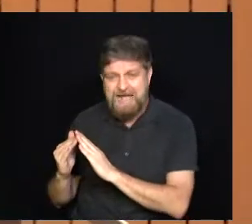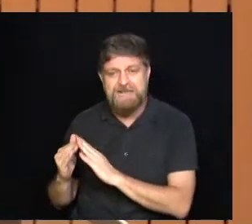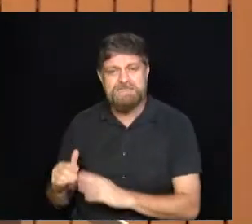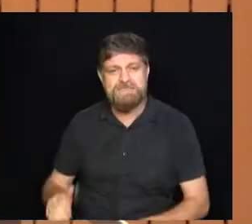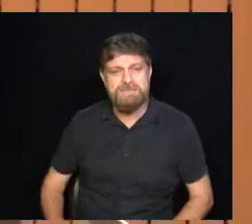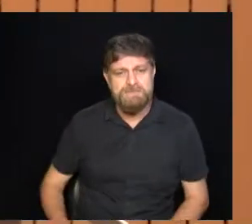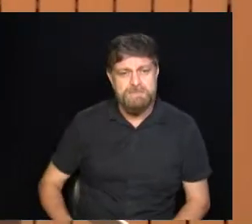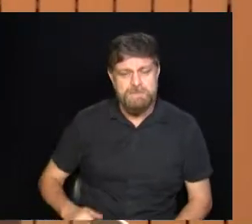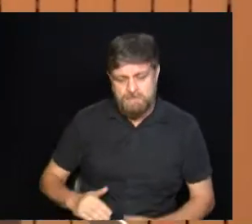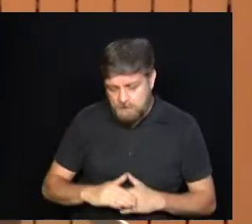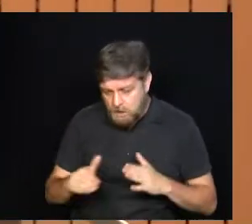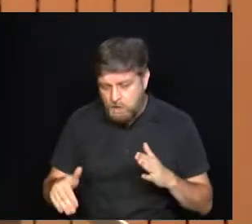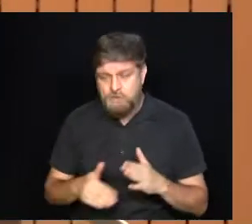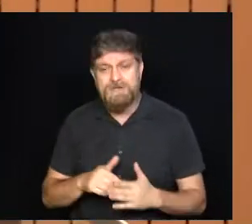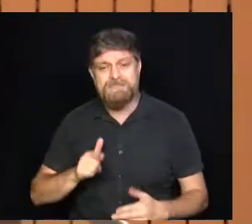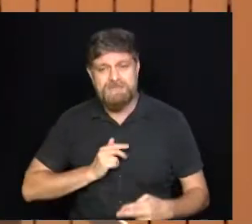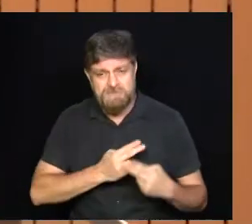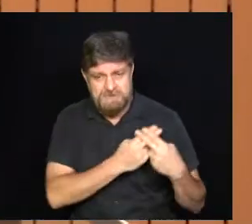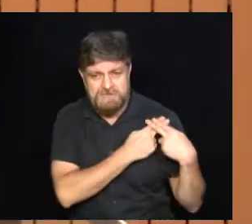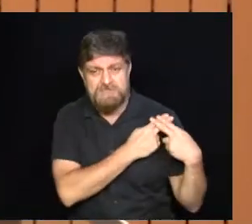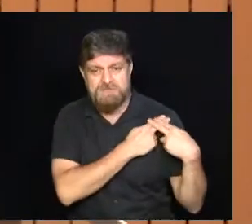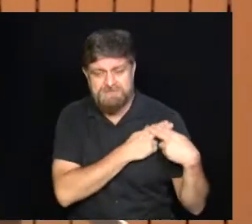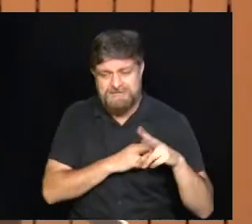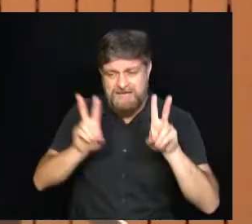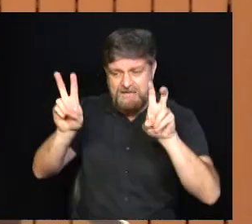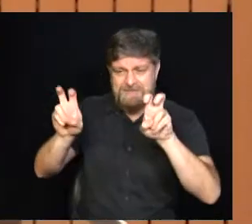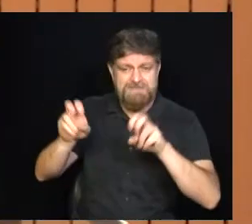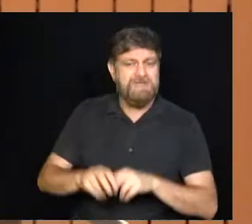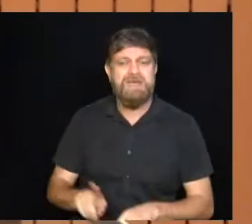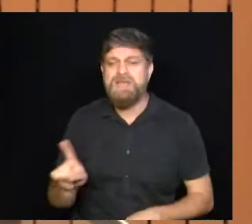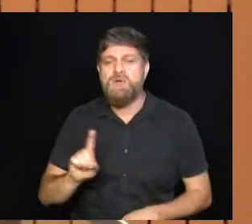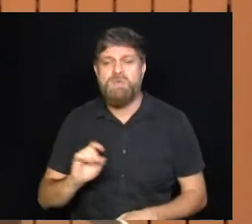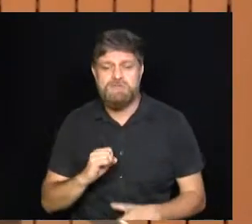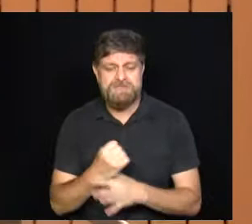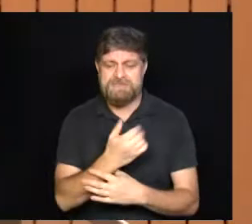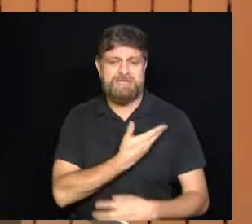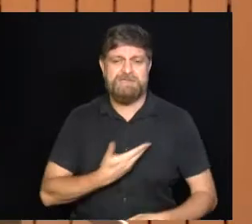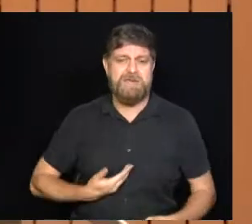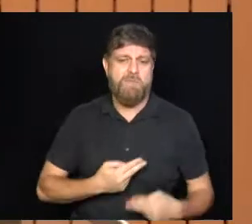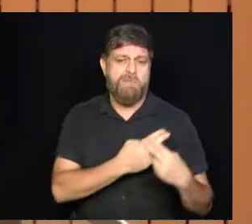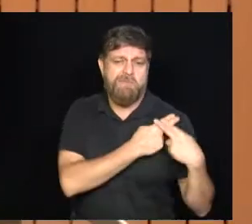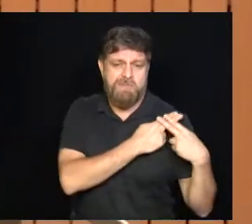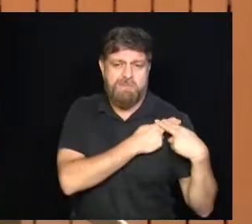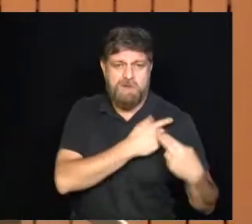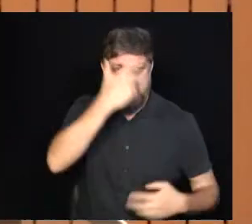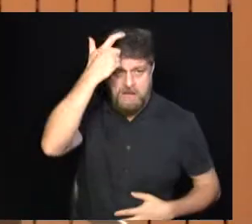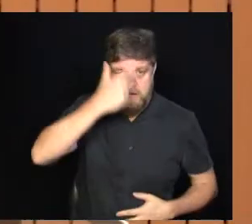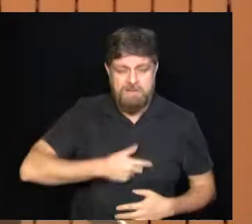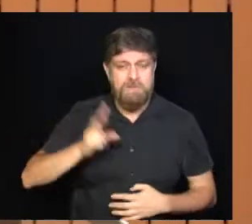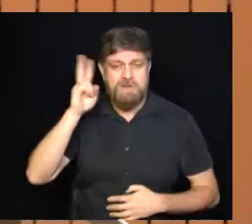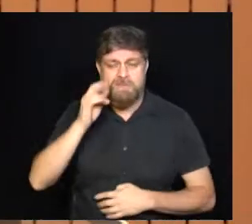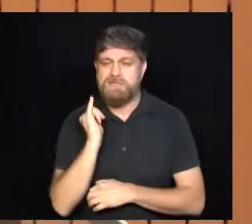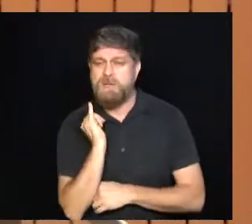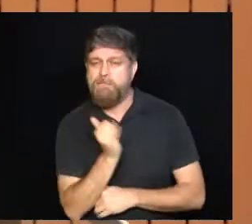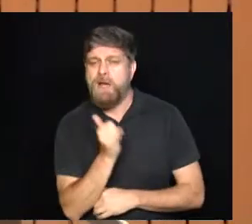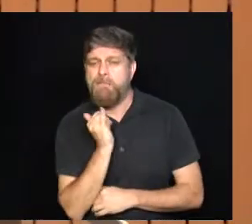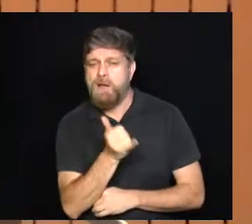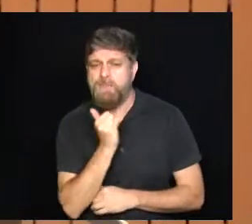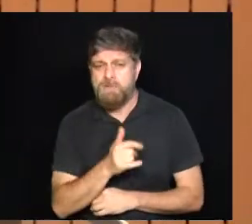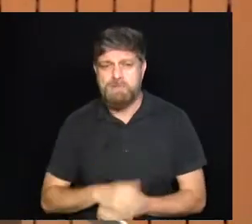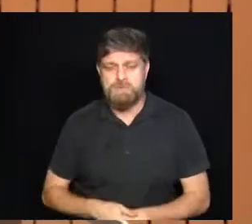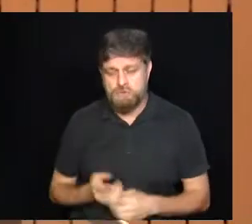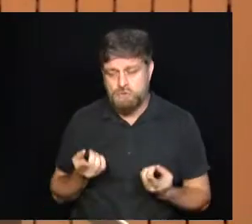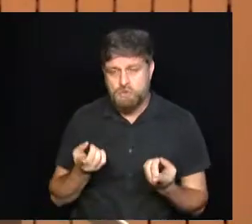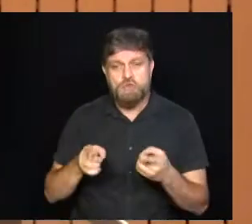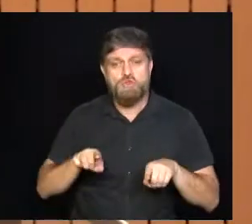e todos nós temos responsabilidade sobre esse tema, não é só a segurança pública. Faço aqui essa ressalva. Ali no